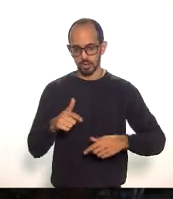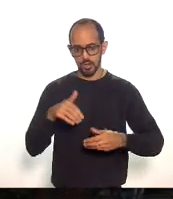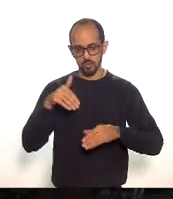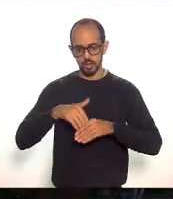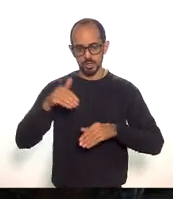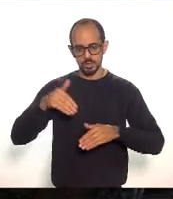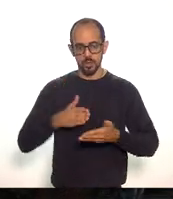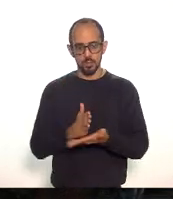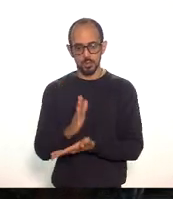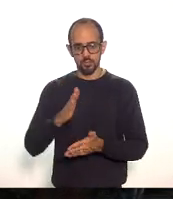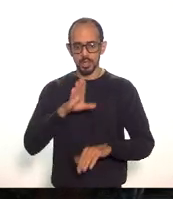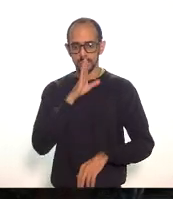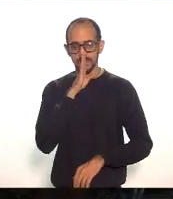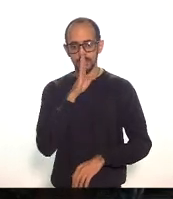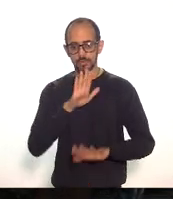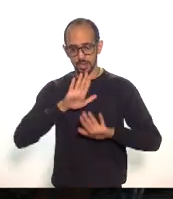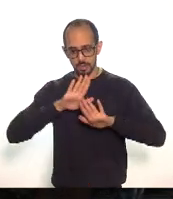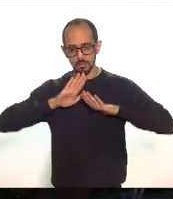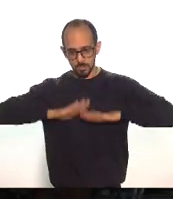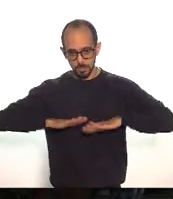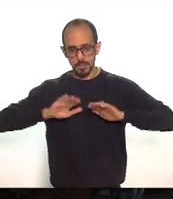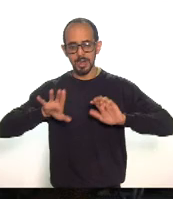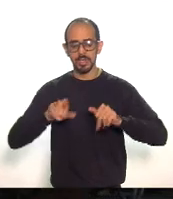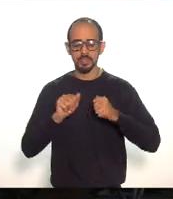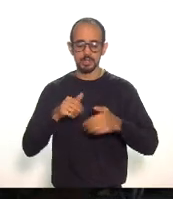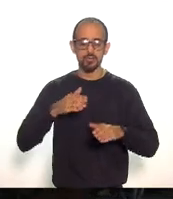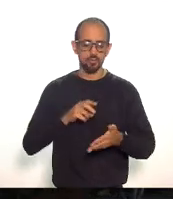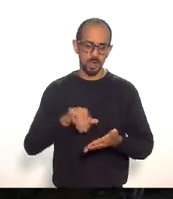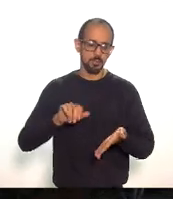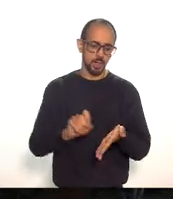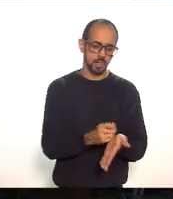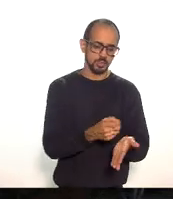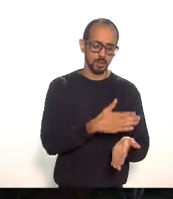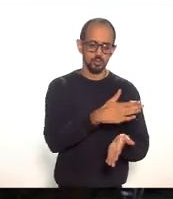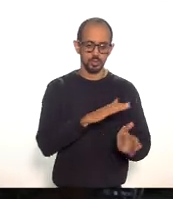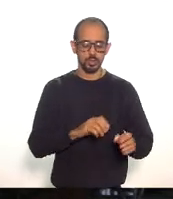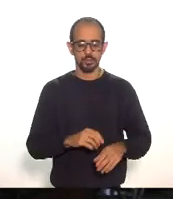os senhores que aprovam permaneçam como estão aprovados, vai a autógrafo.